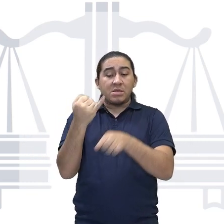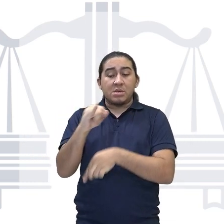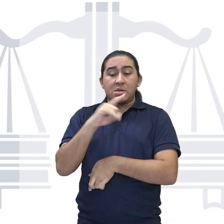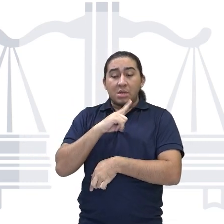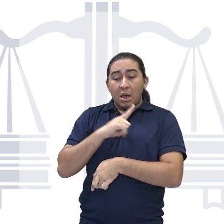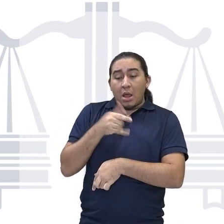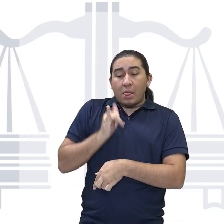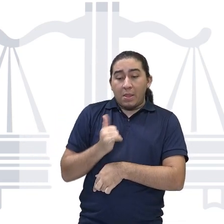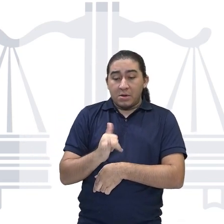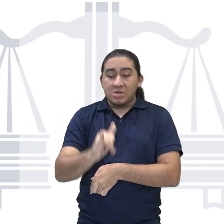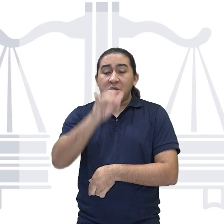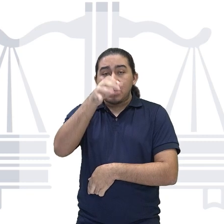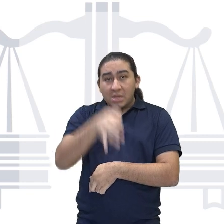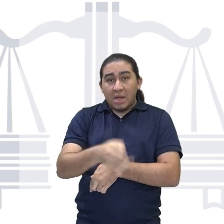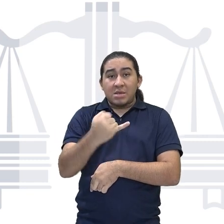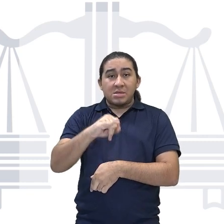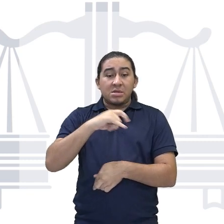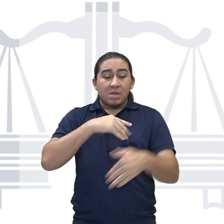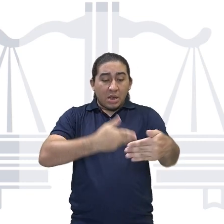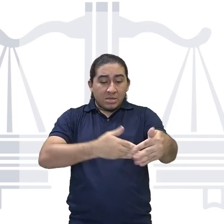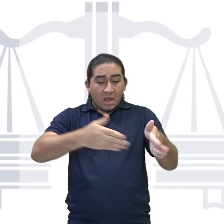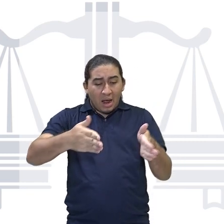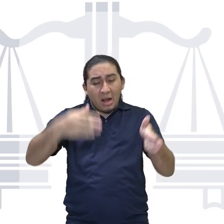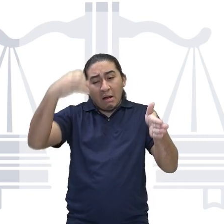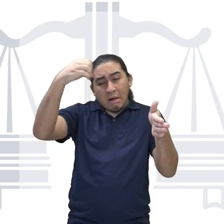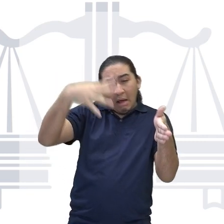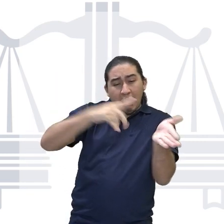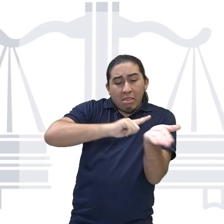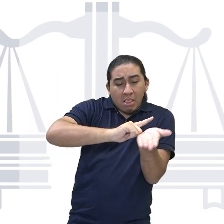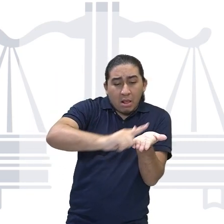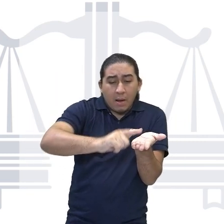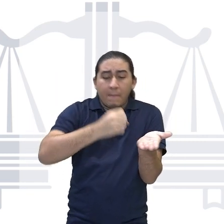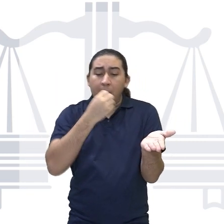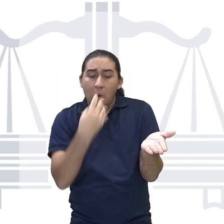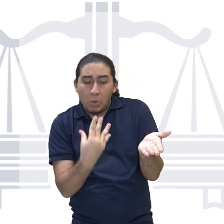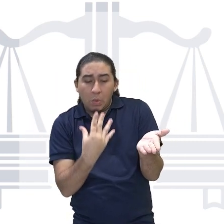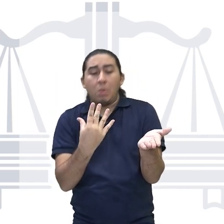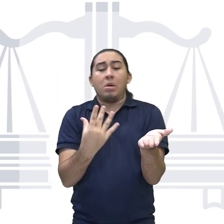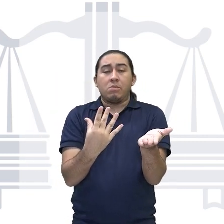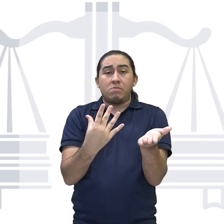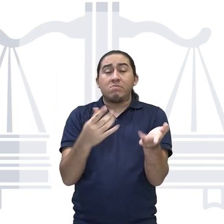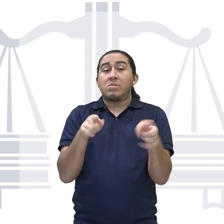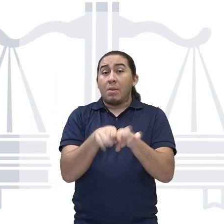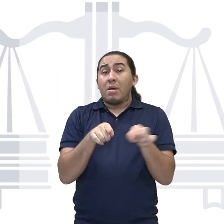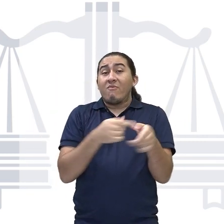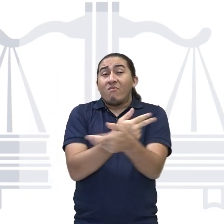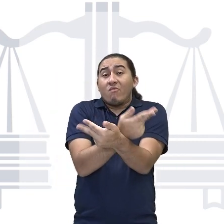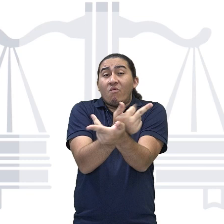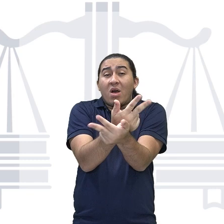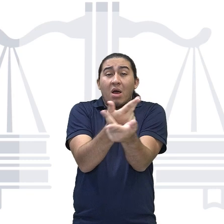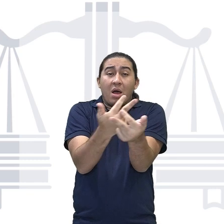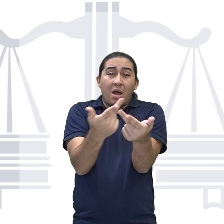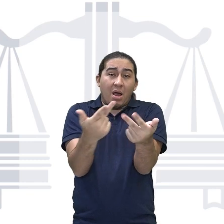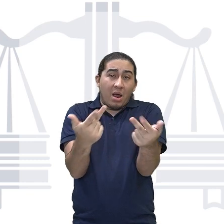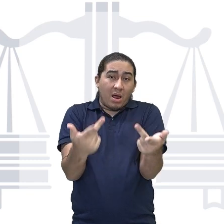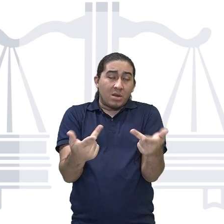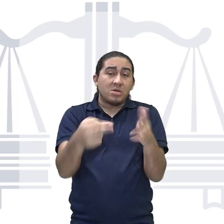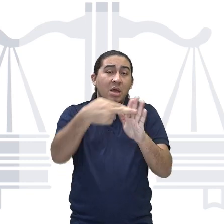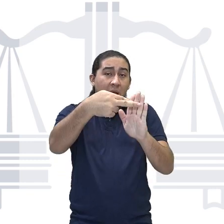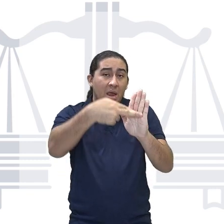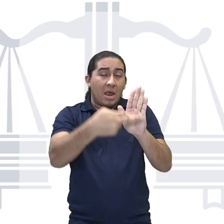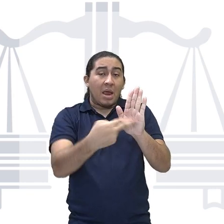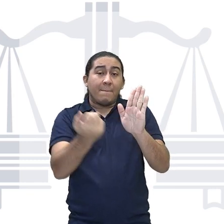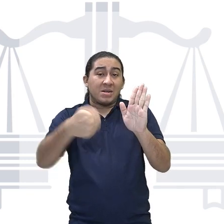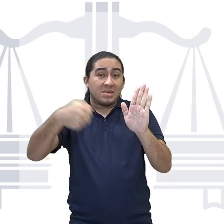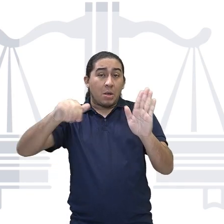é adequada, se tem abastecimento de água, limpeza, etc. Então, ele vê vários requisitos básicos mínimos para a abertura dessa turma.